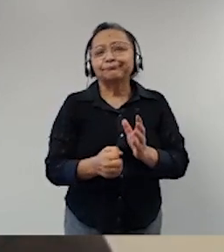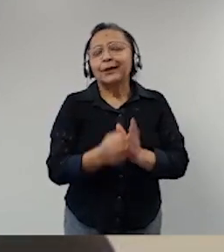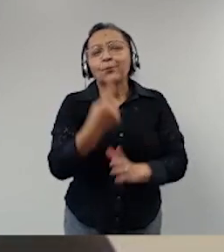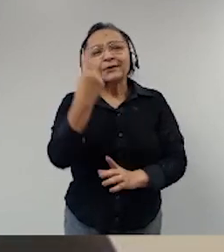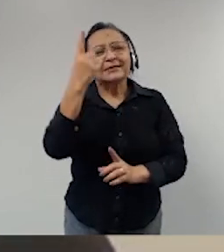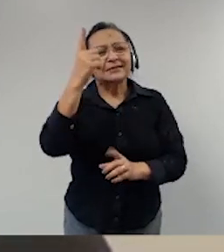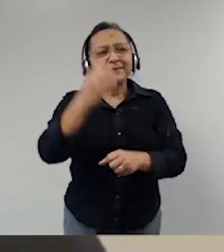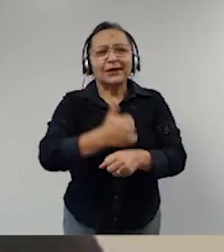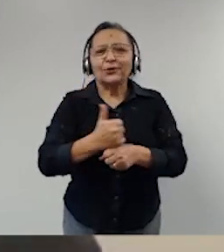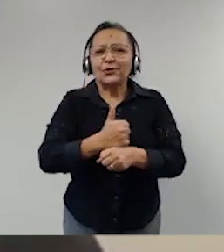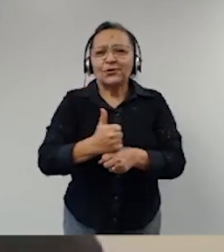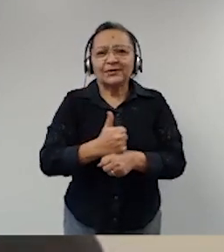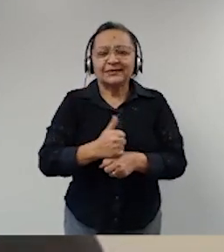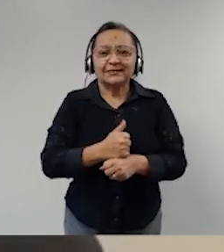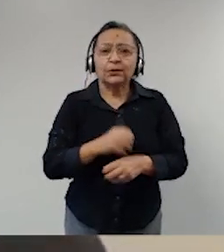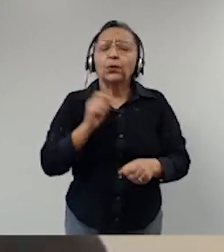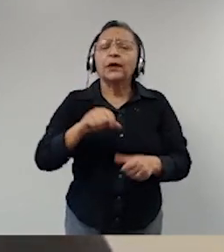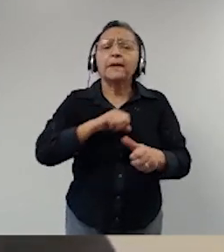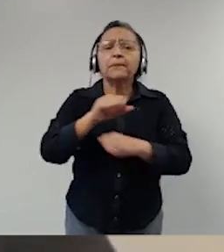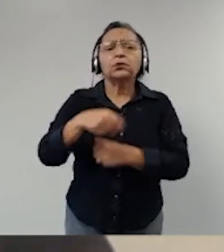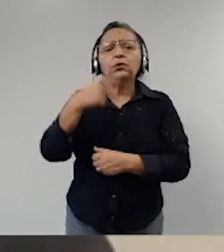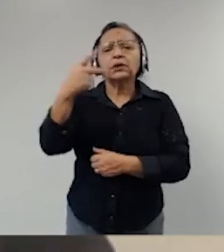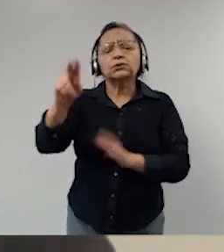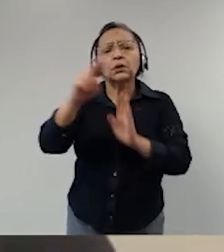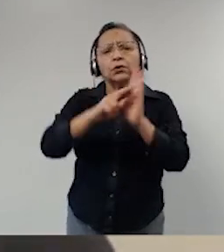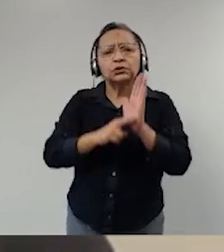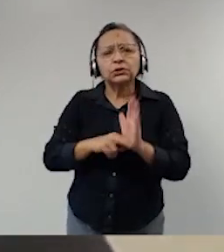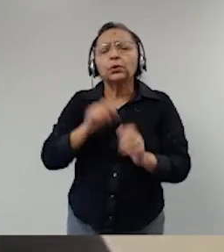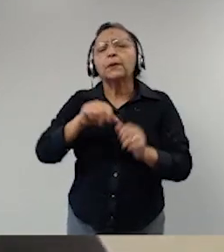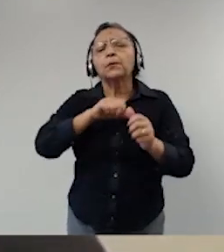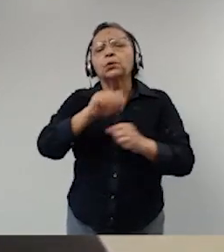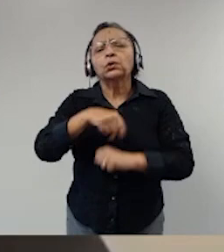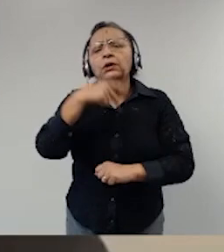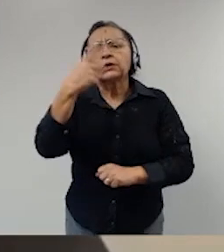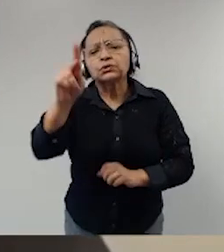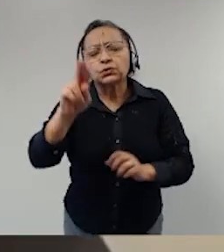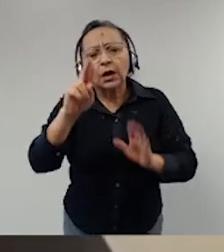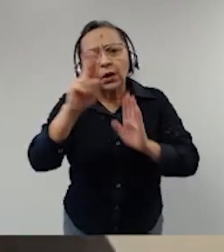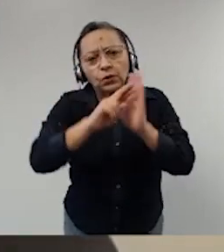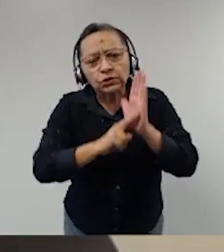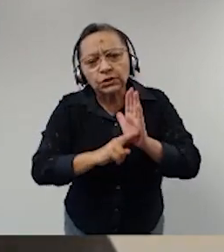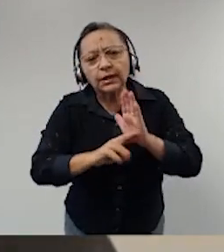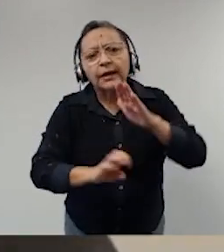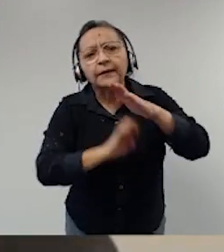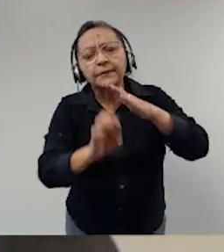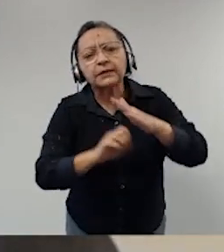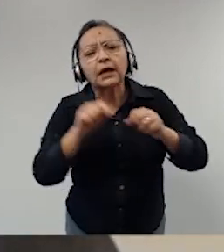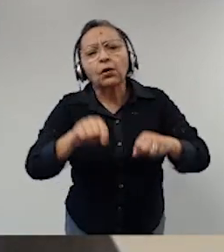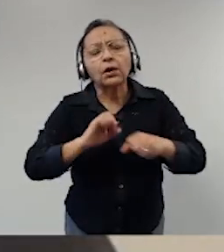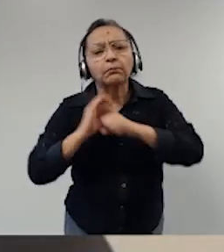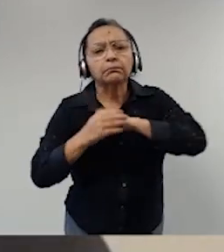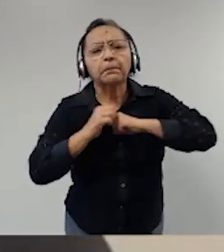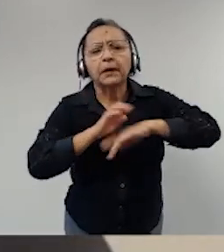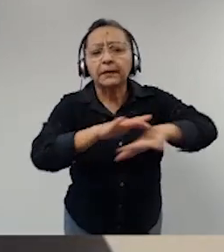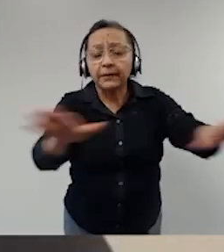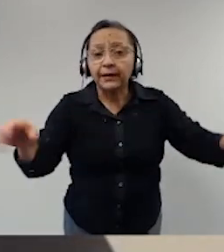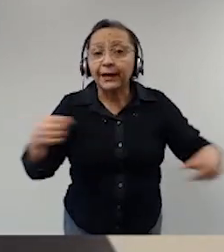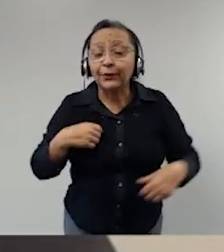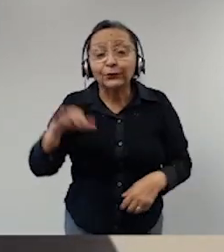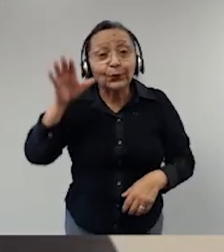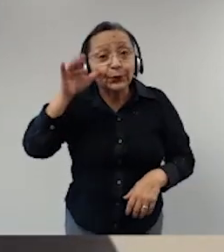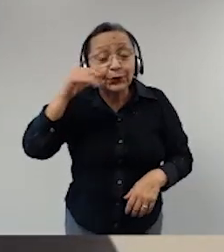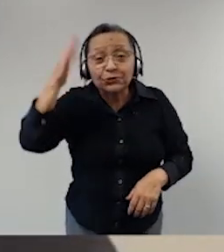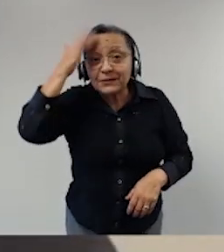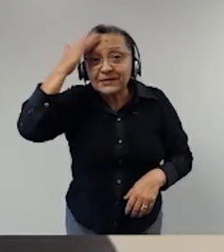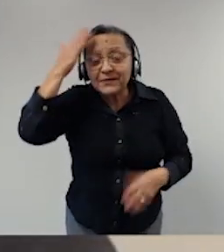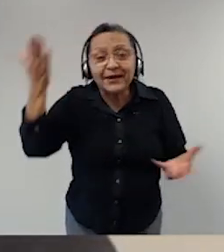mudou na sua rotina? O que é que mudou na Décio Freire Advogados com a pandemia? É uma coisa que me interessa muito e julgo que interessa